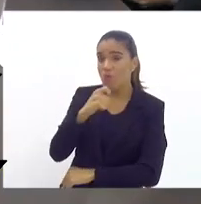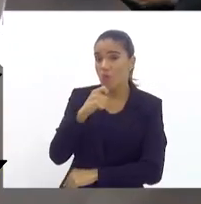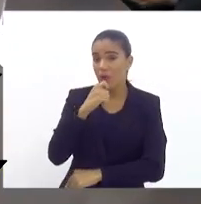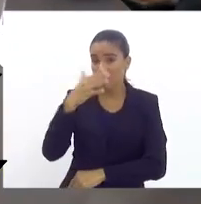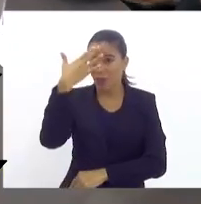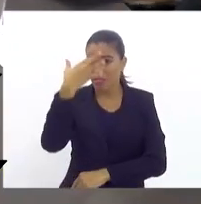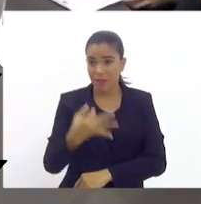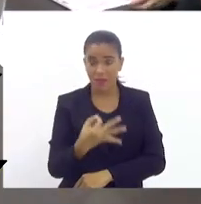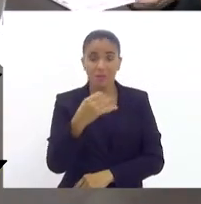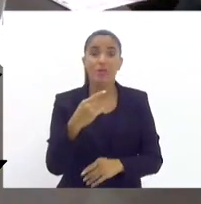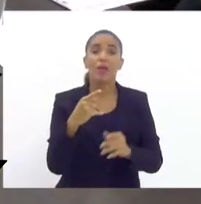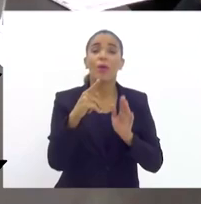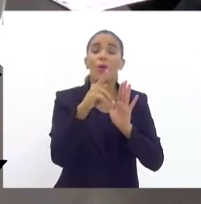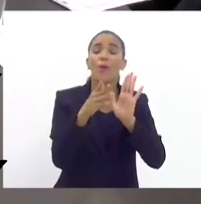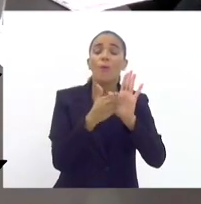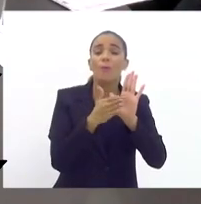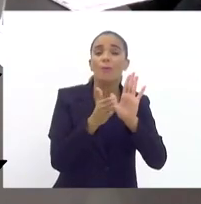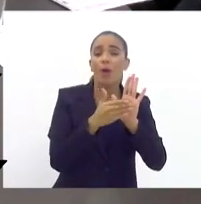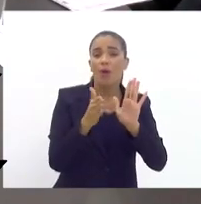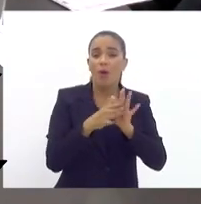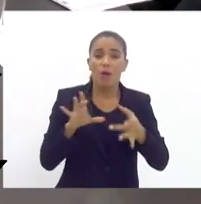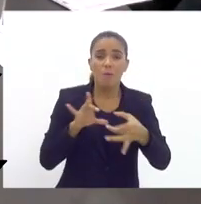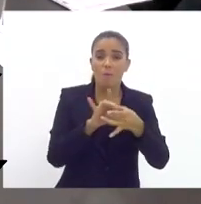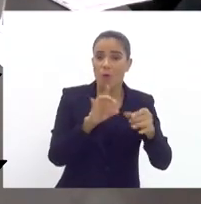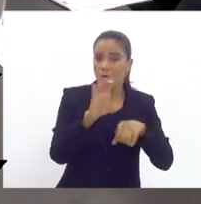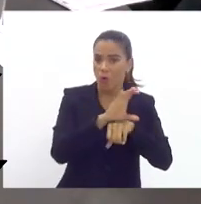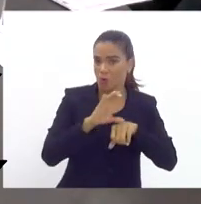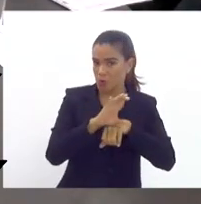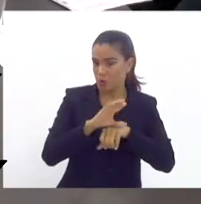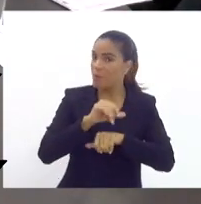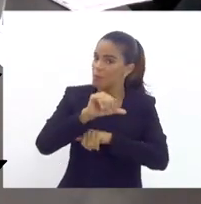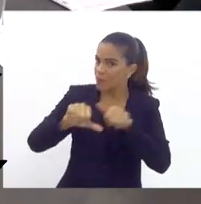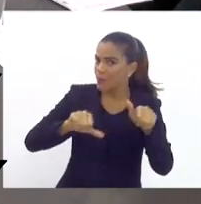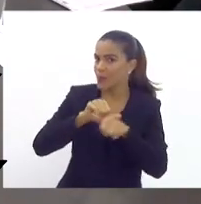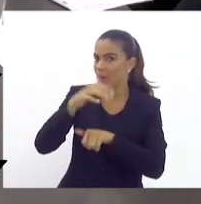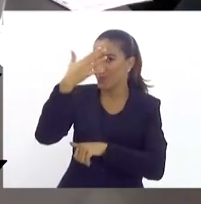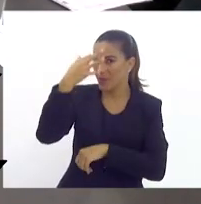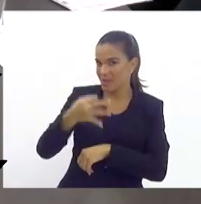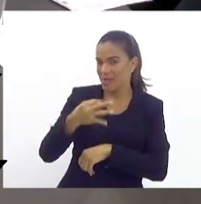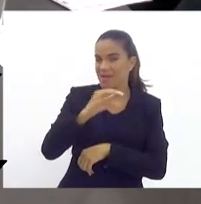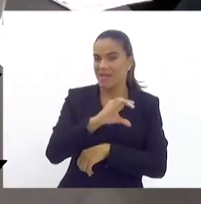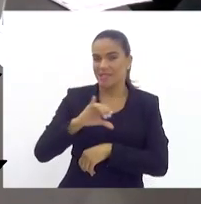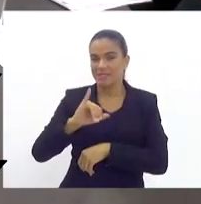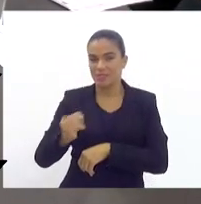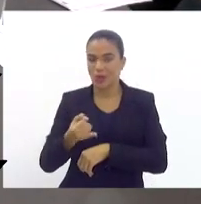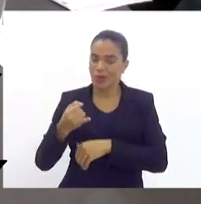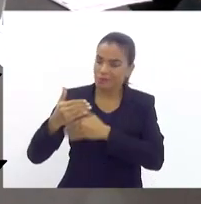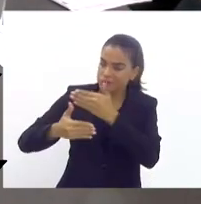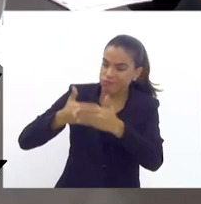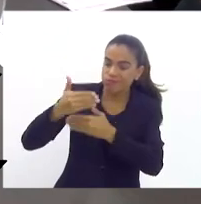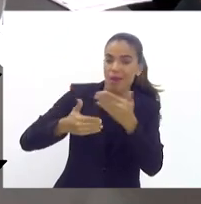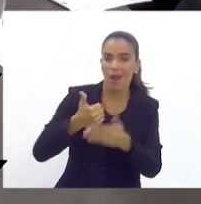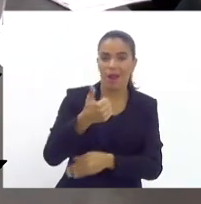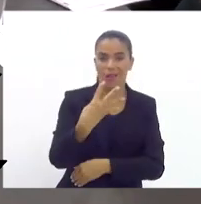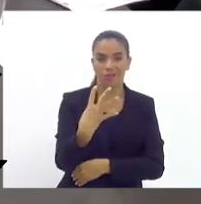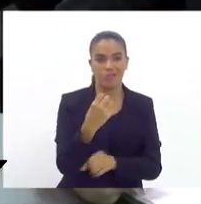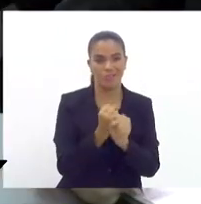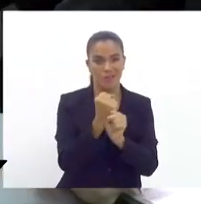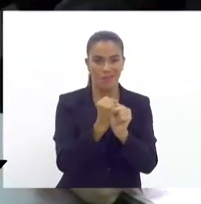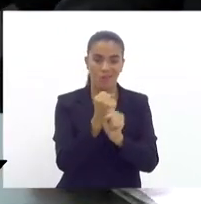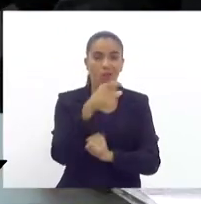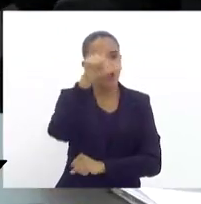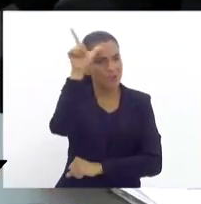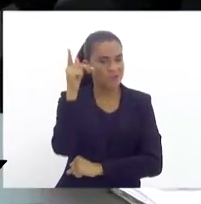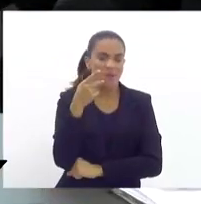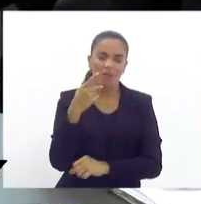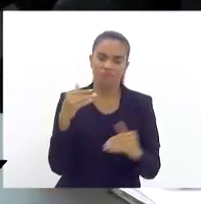entendimento de que os programas seriam constitucionais. Realmente mudou o entendimento da CCJ ao longo desses 14 anos. Tem razão, deputado Luiz